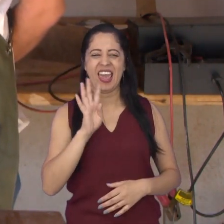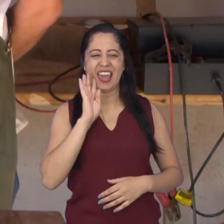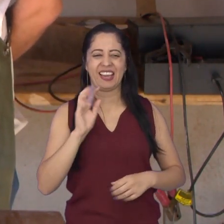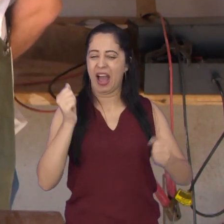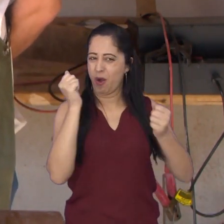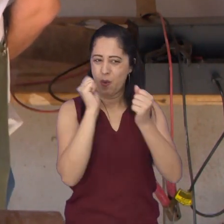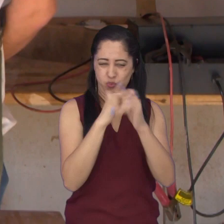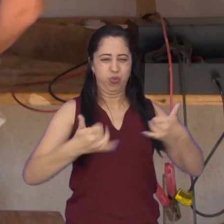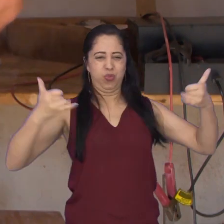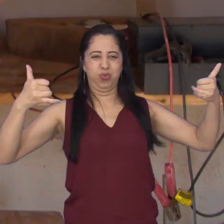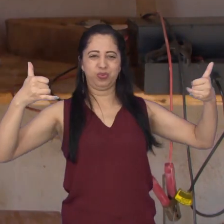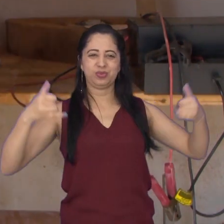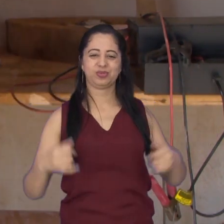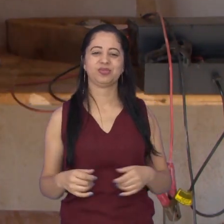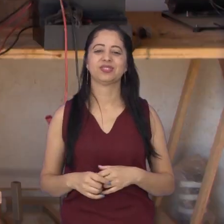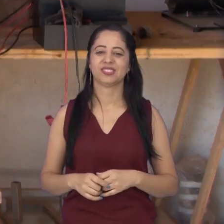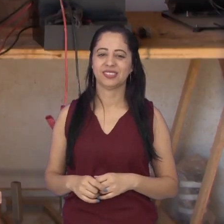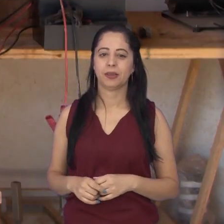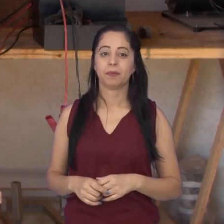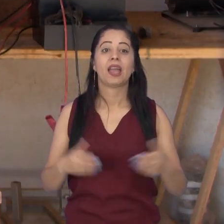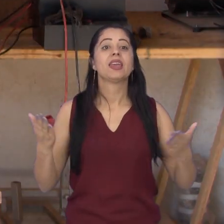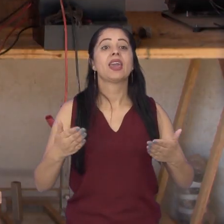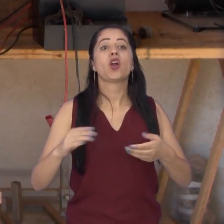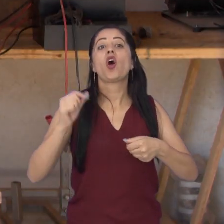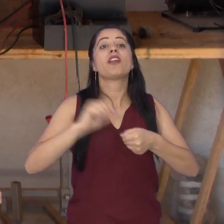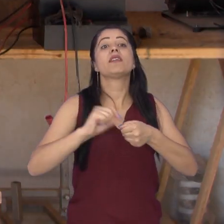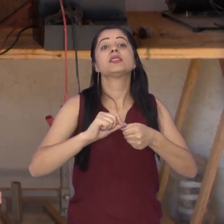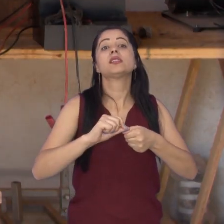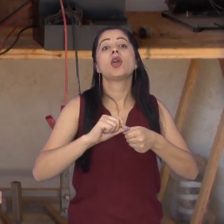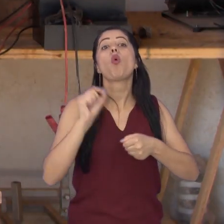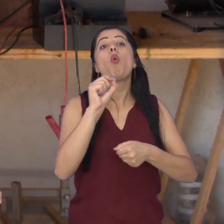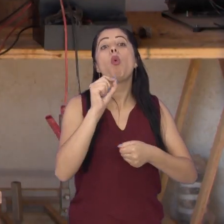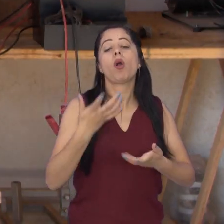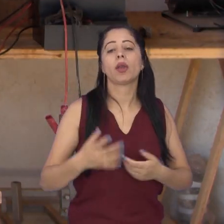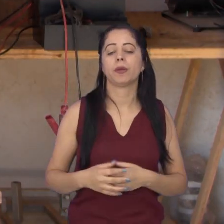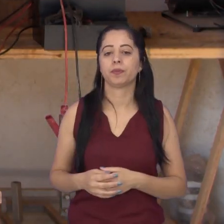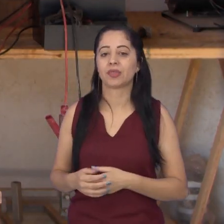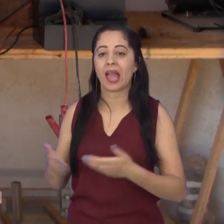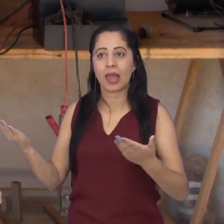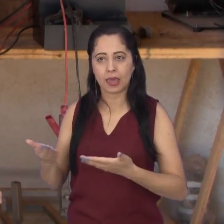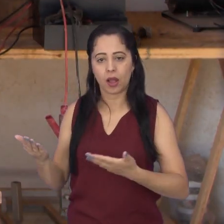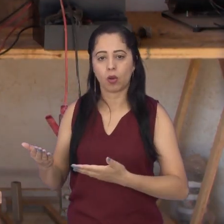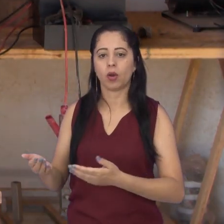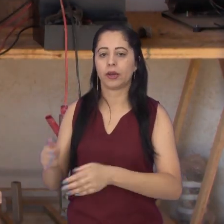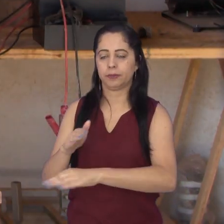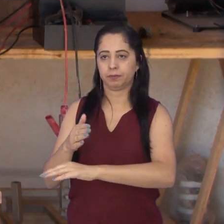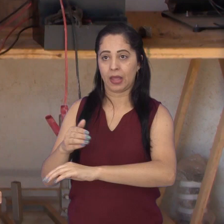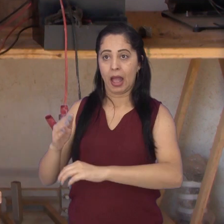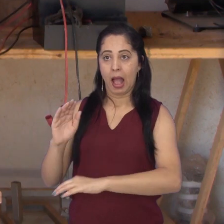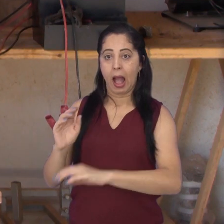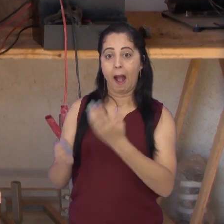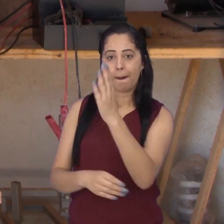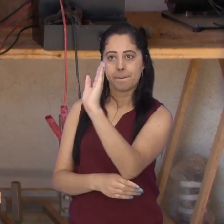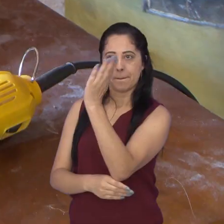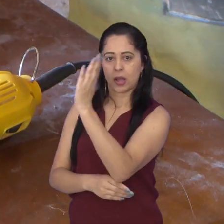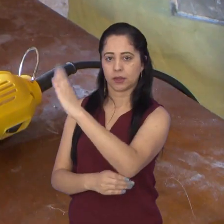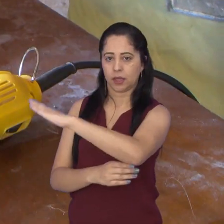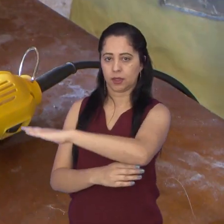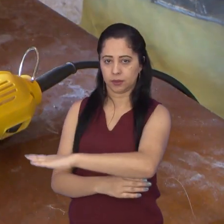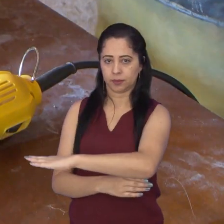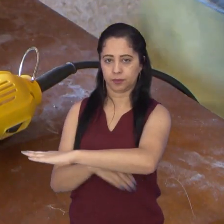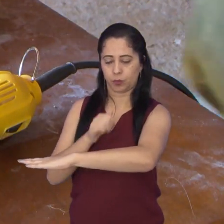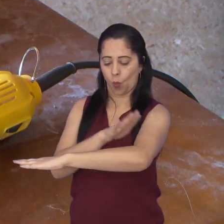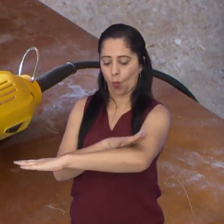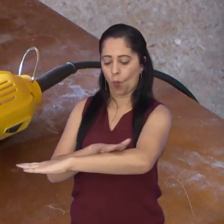Eletrizante. Ai, ótimo. E agora, Bruno, quais são os próximos passos? Bom, gente? agora a gente vai suavizar, né, a queima, tirando a